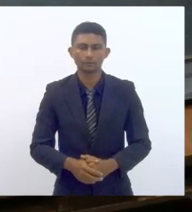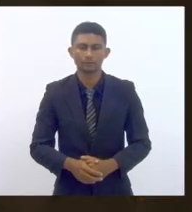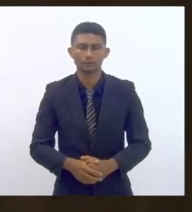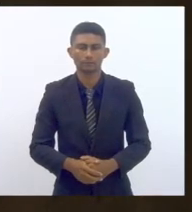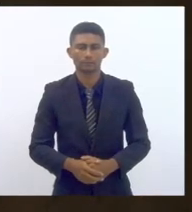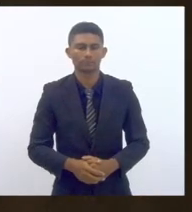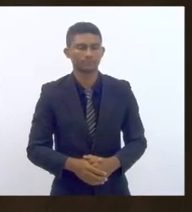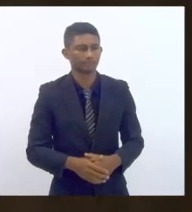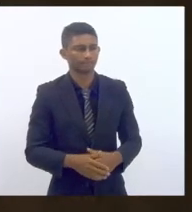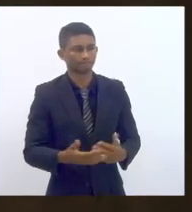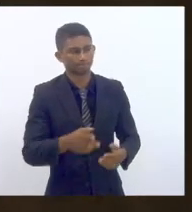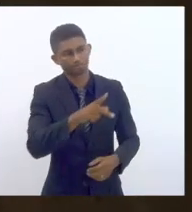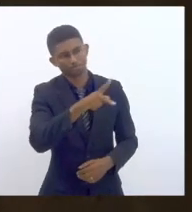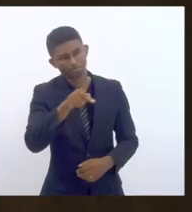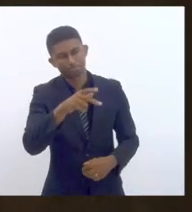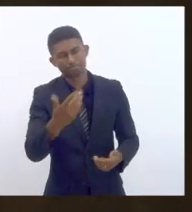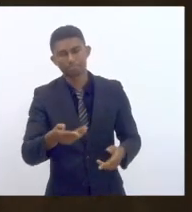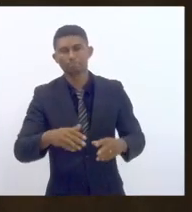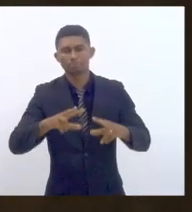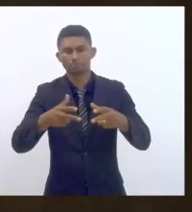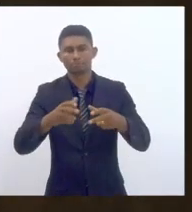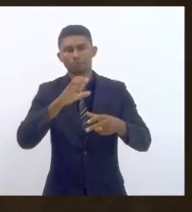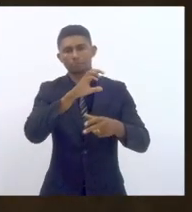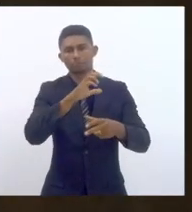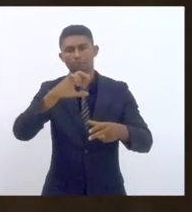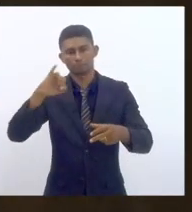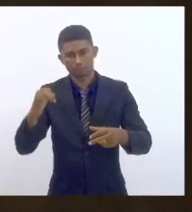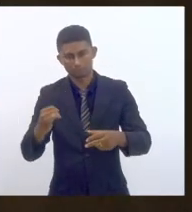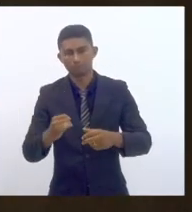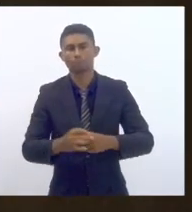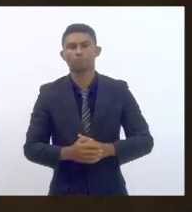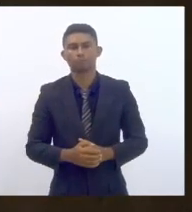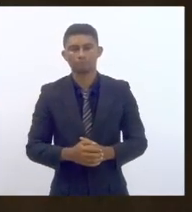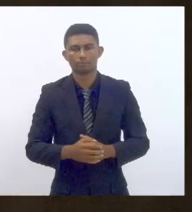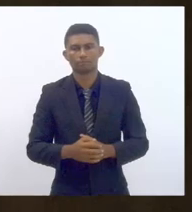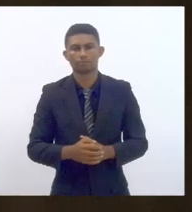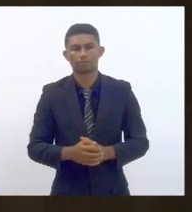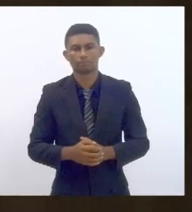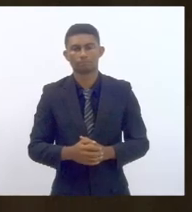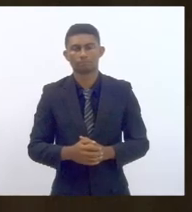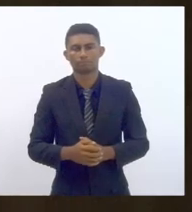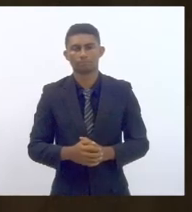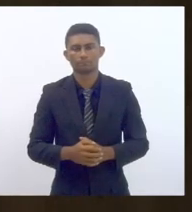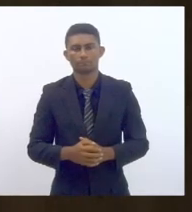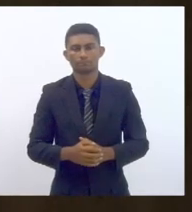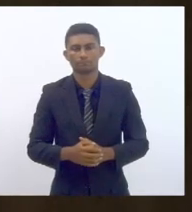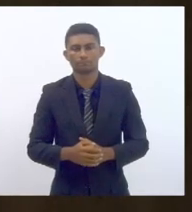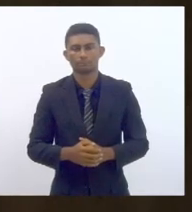Senhor presidente, a CCJ está fazendo aqui